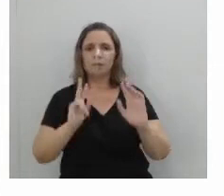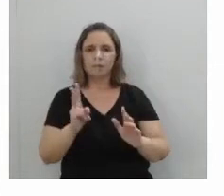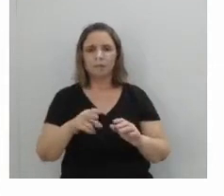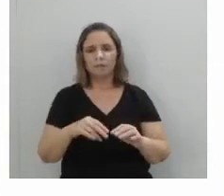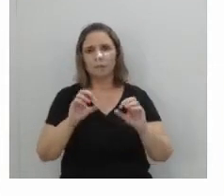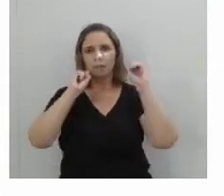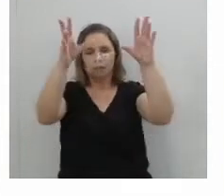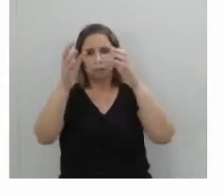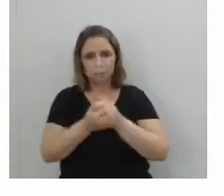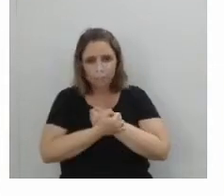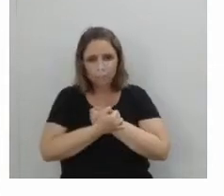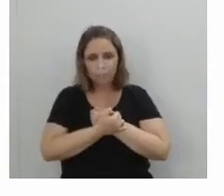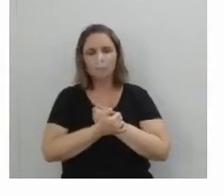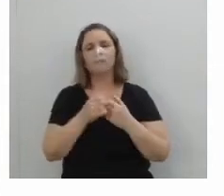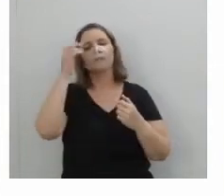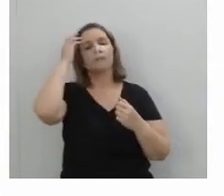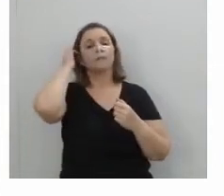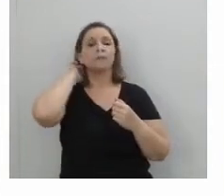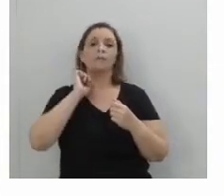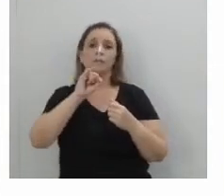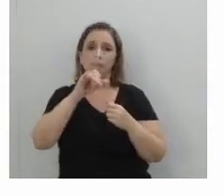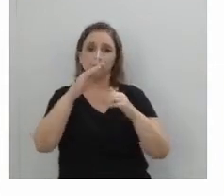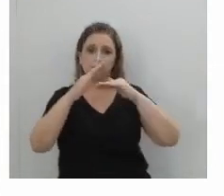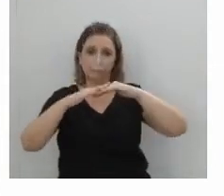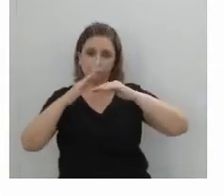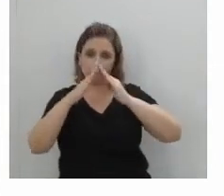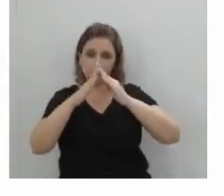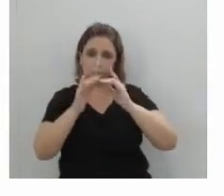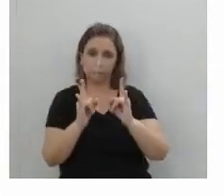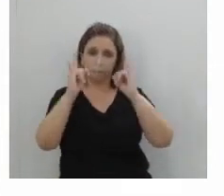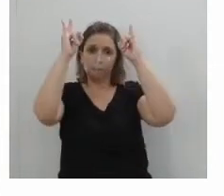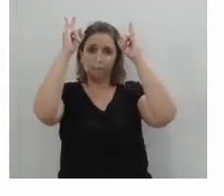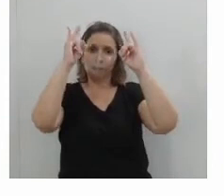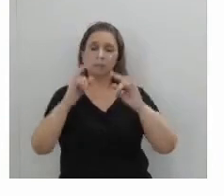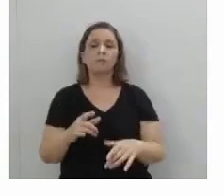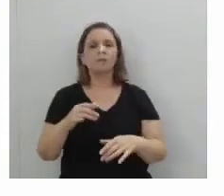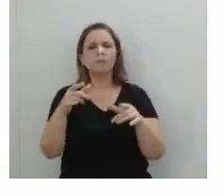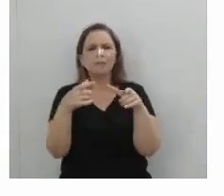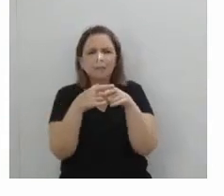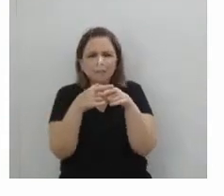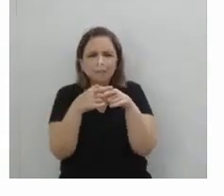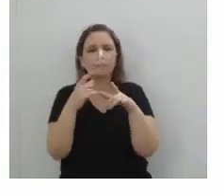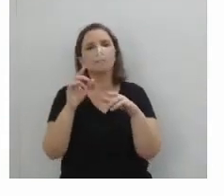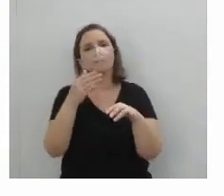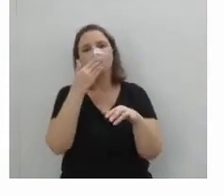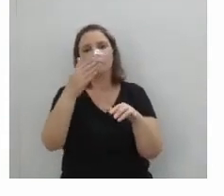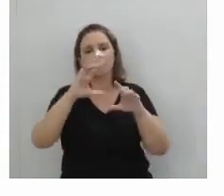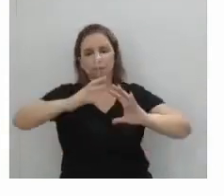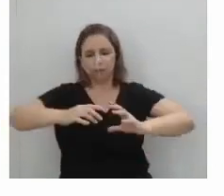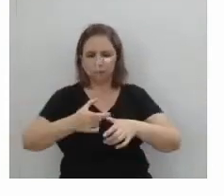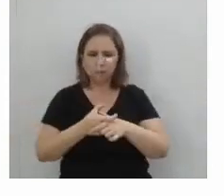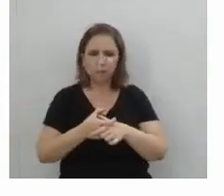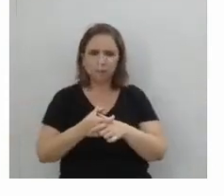o comando, jogando a bola e segurando. Se você mora em apartamento ou em um local com pouco espaço, dê preferência às bolas menores